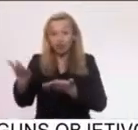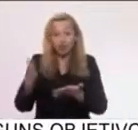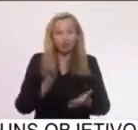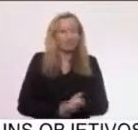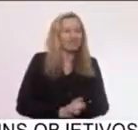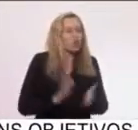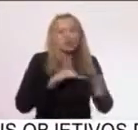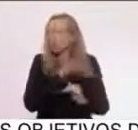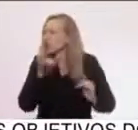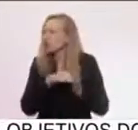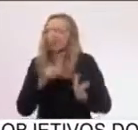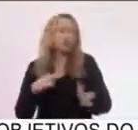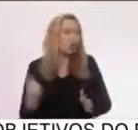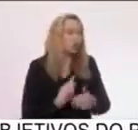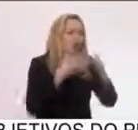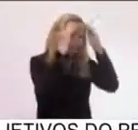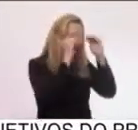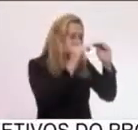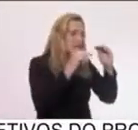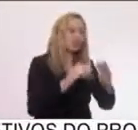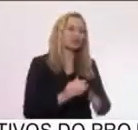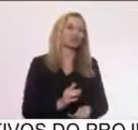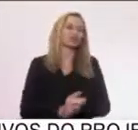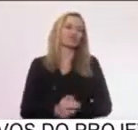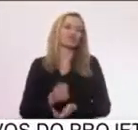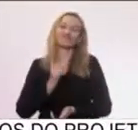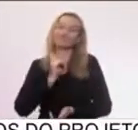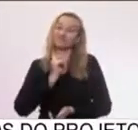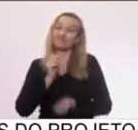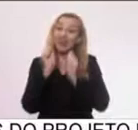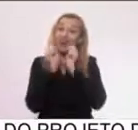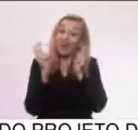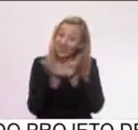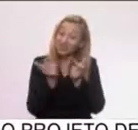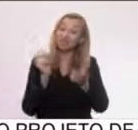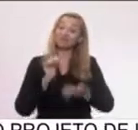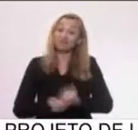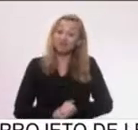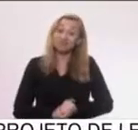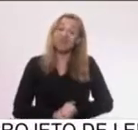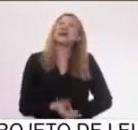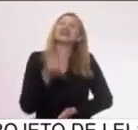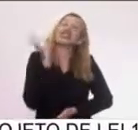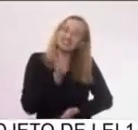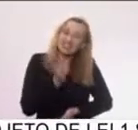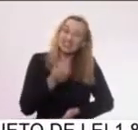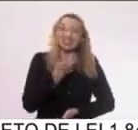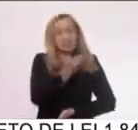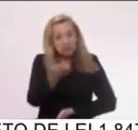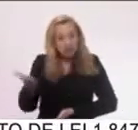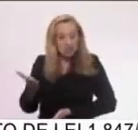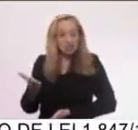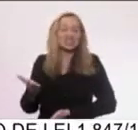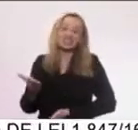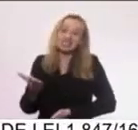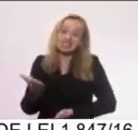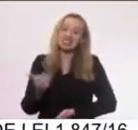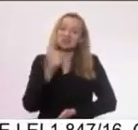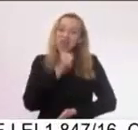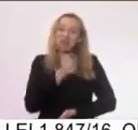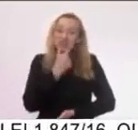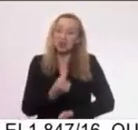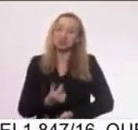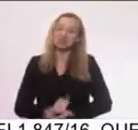todo o nosso respeito aqui do Parlamento Fluminense, da Alerj, e a certeza que os senhores fazem, senhores e